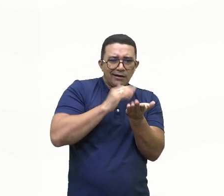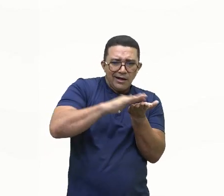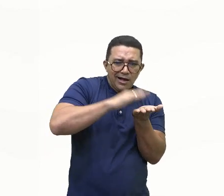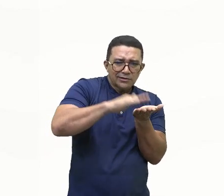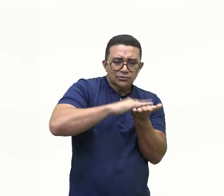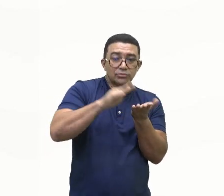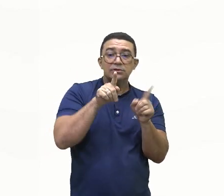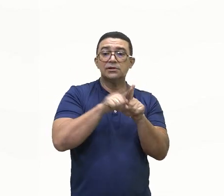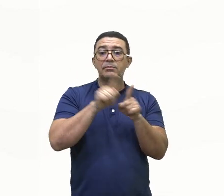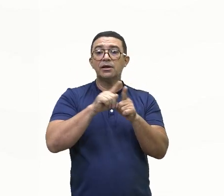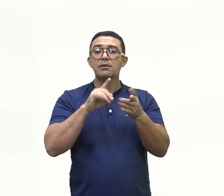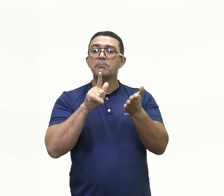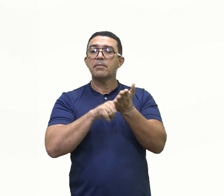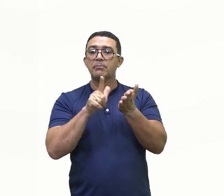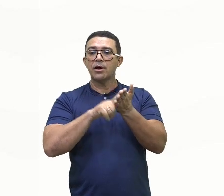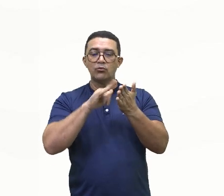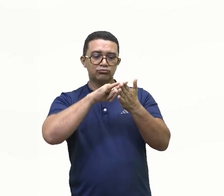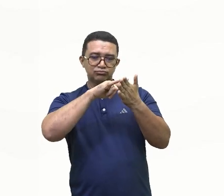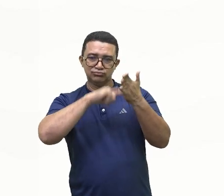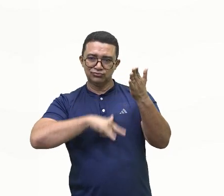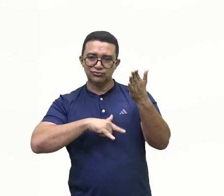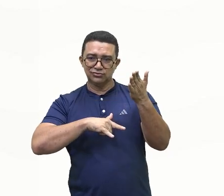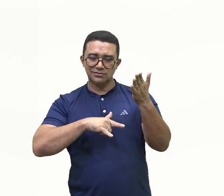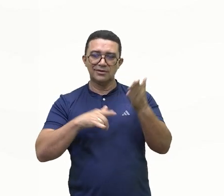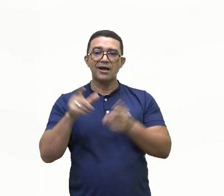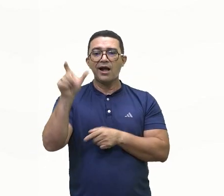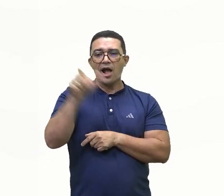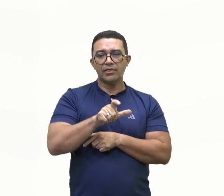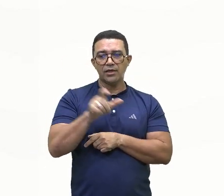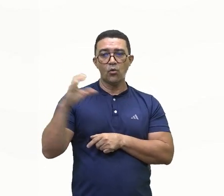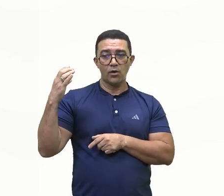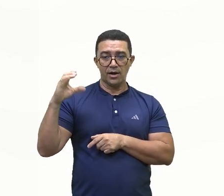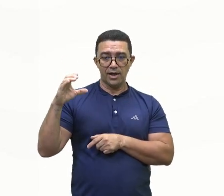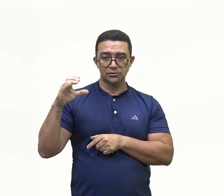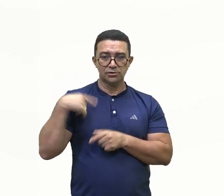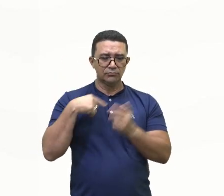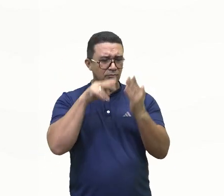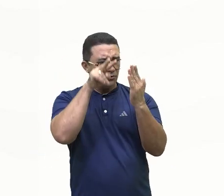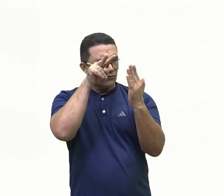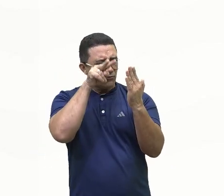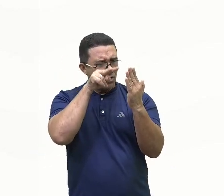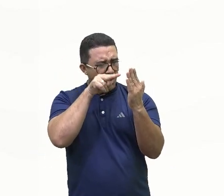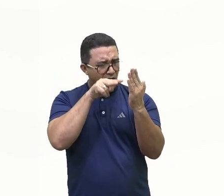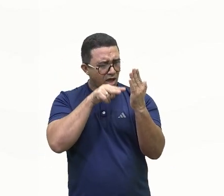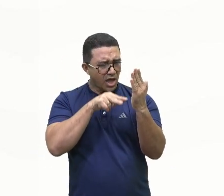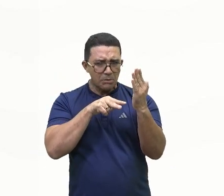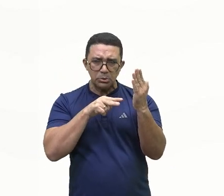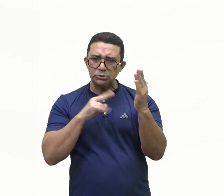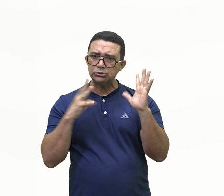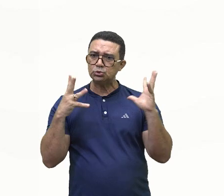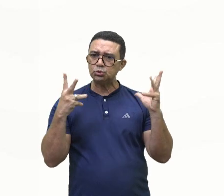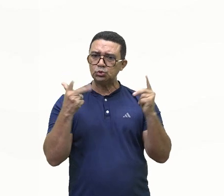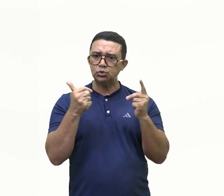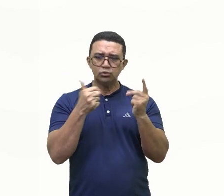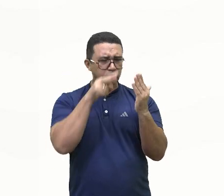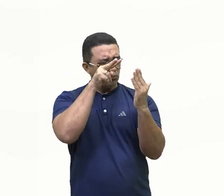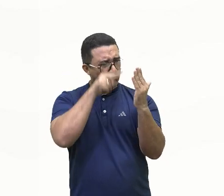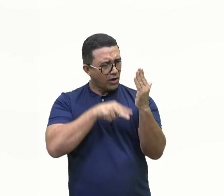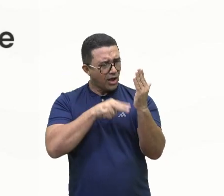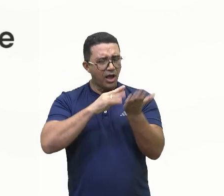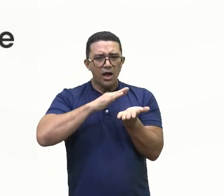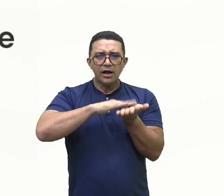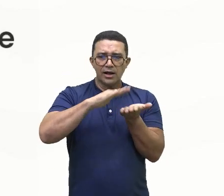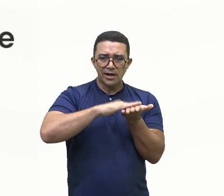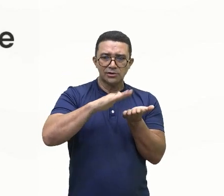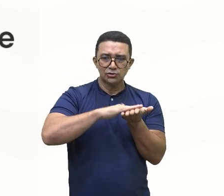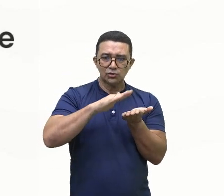cartão de crédito? Também, você vai olhar lá linha por linha tudo que você gastou e